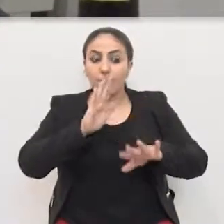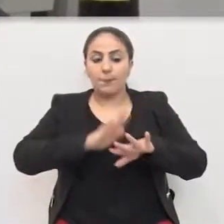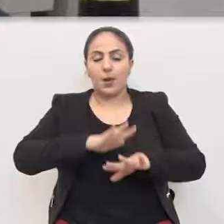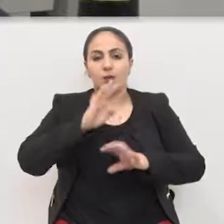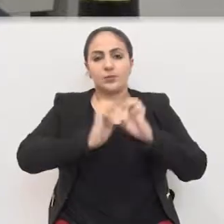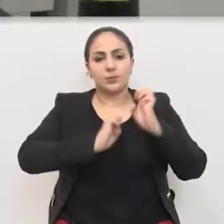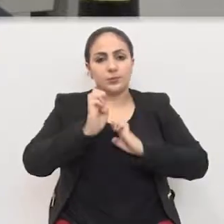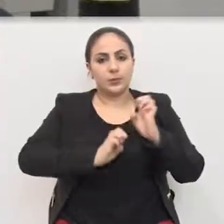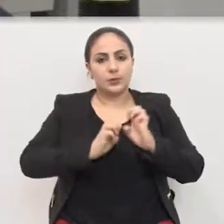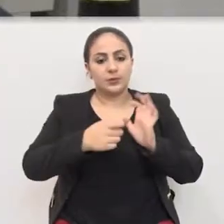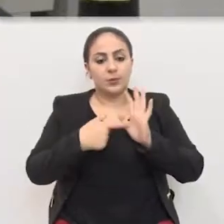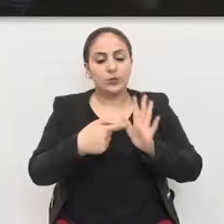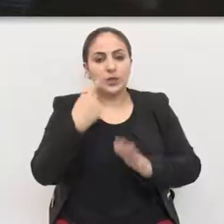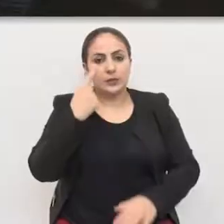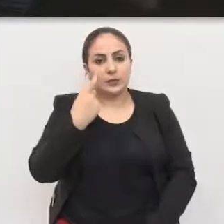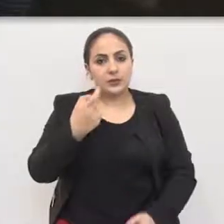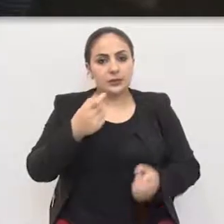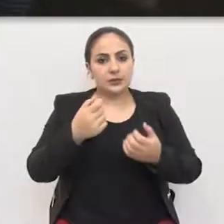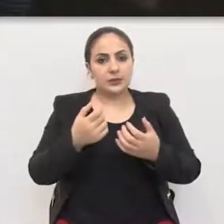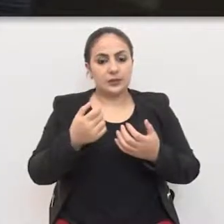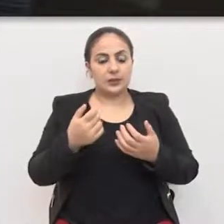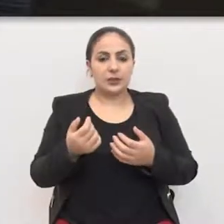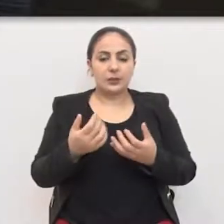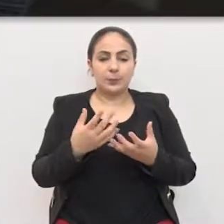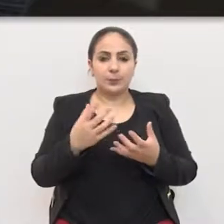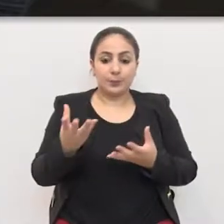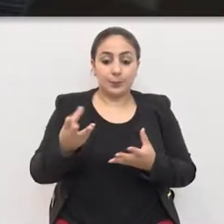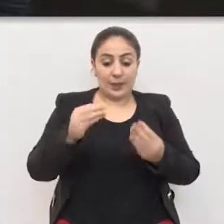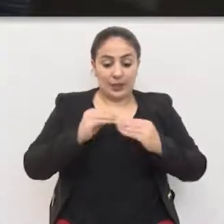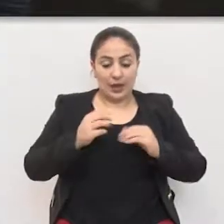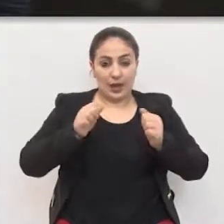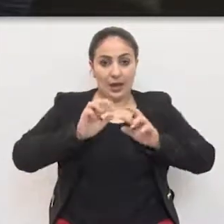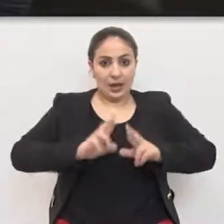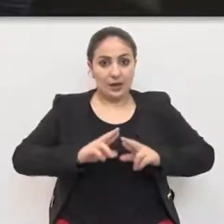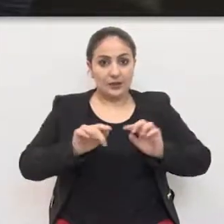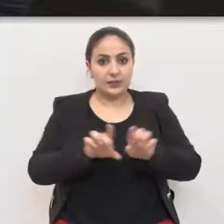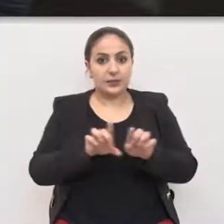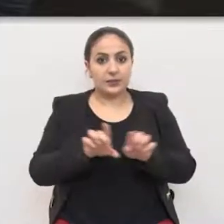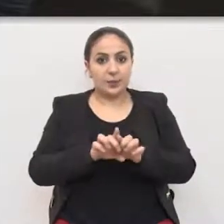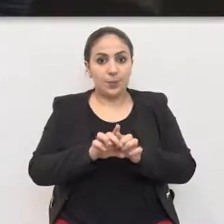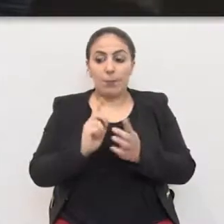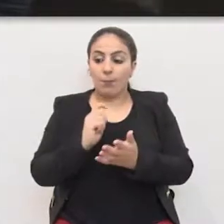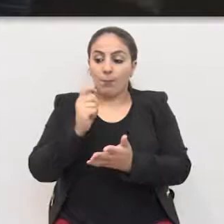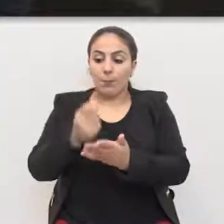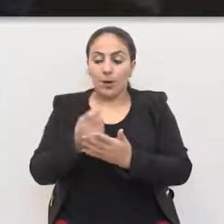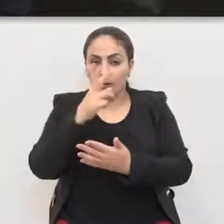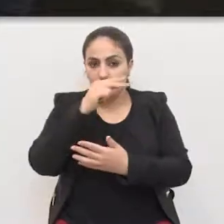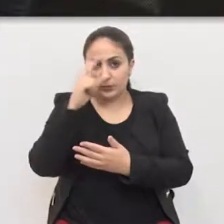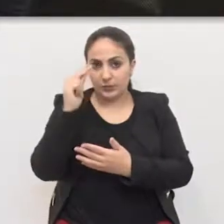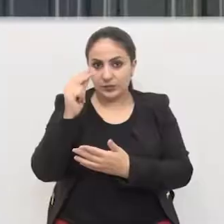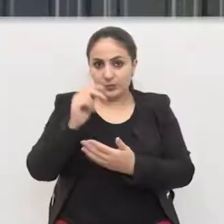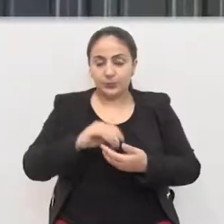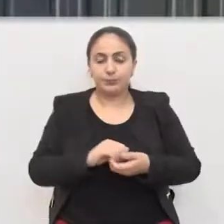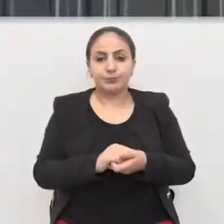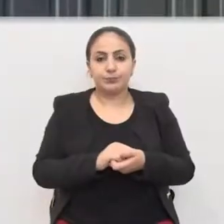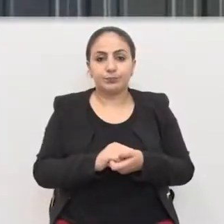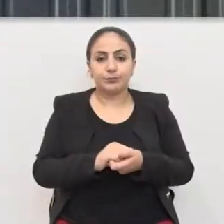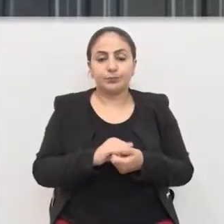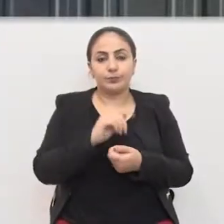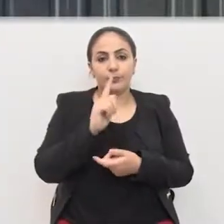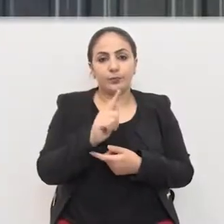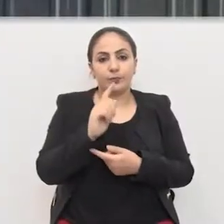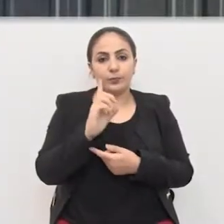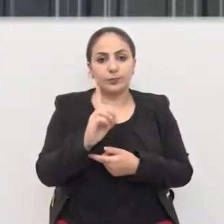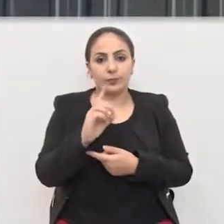também demonstraram interesse em assumir a área e ressarcir os investimentos feitos pelo município. Uma delas